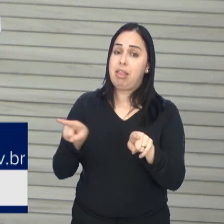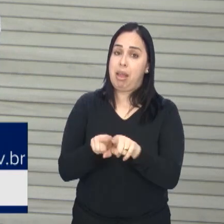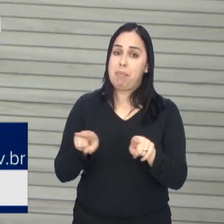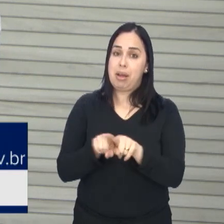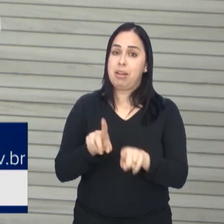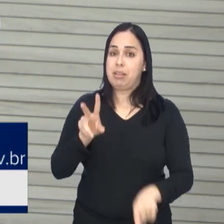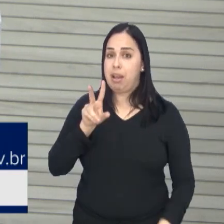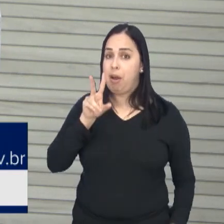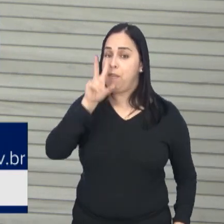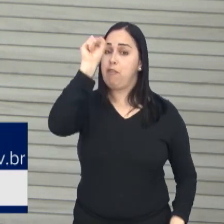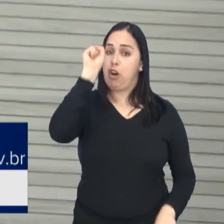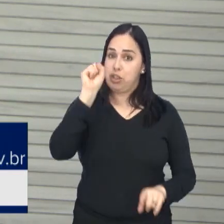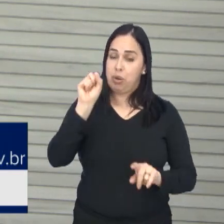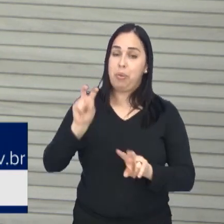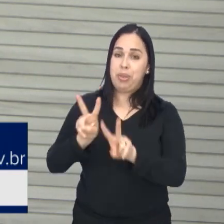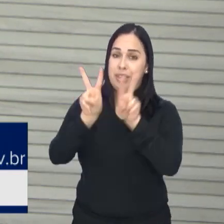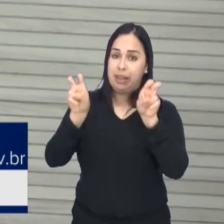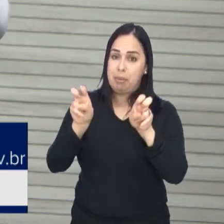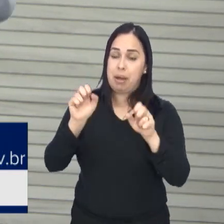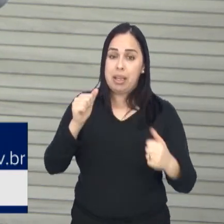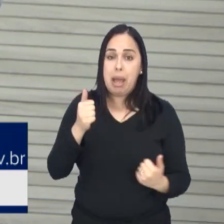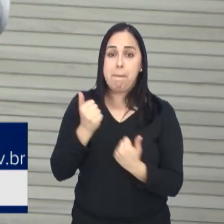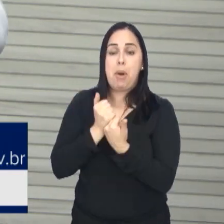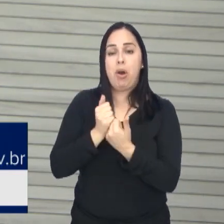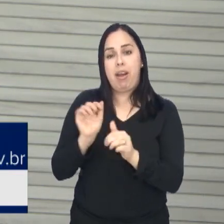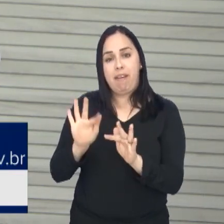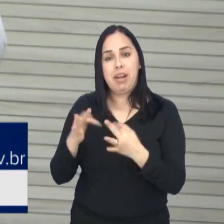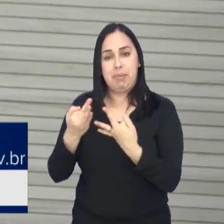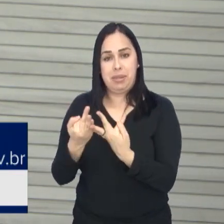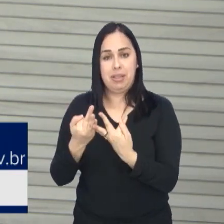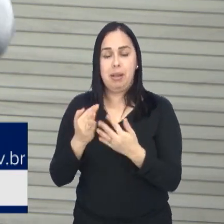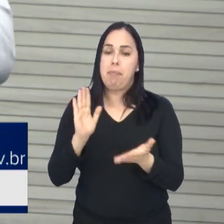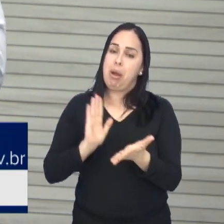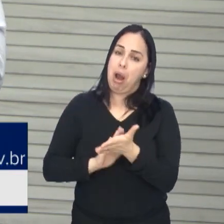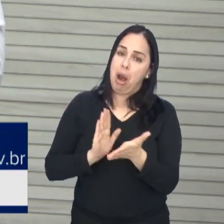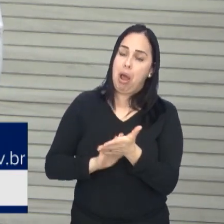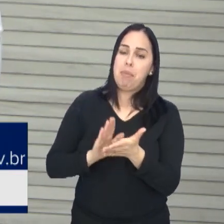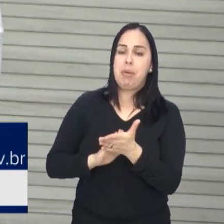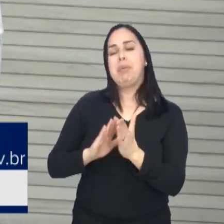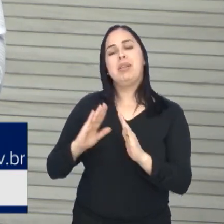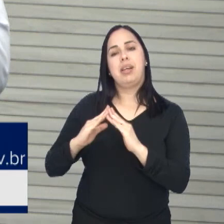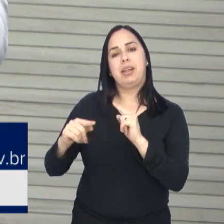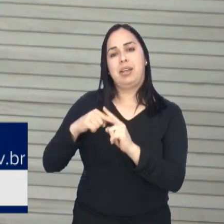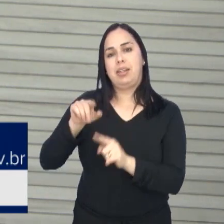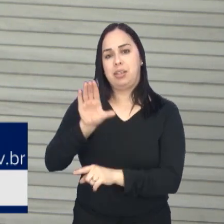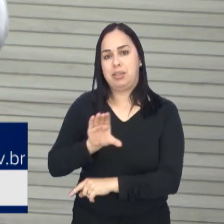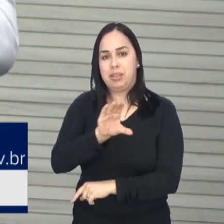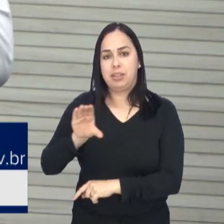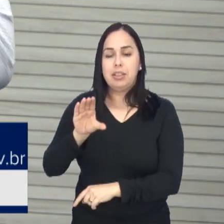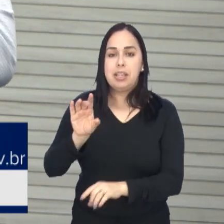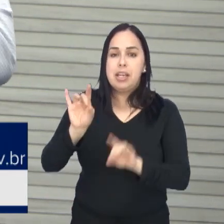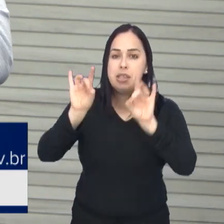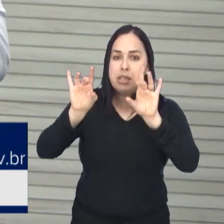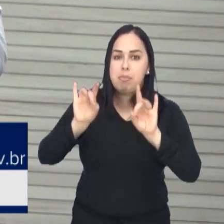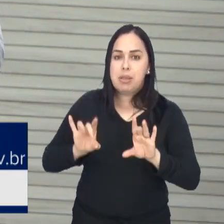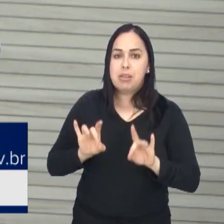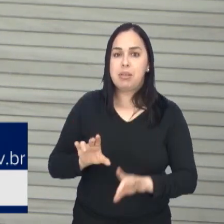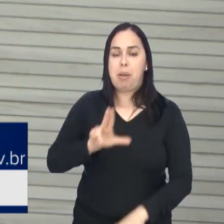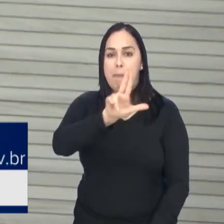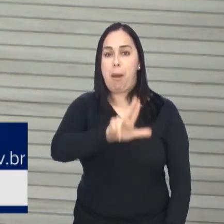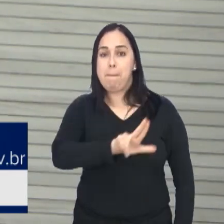muito forte nesse tempo de apoio e orientação às famílias. Parabéns à diocese, parabéns especialmente lá ao meu